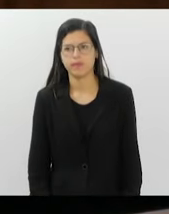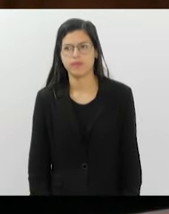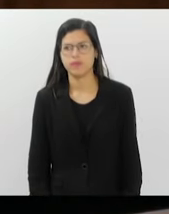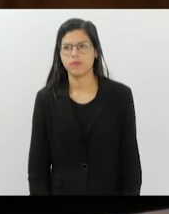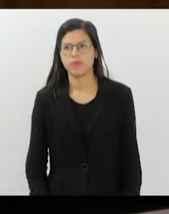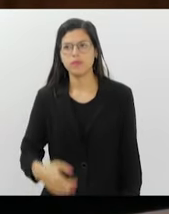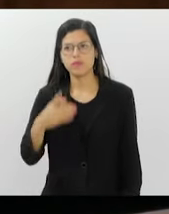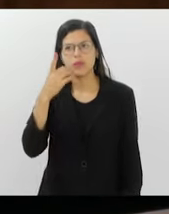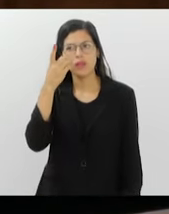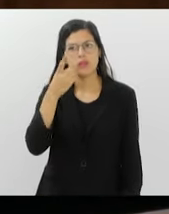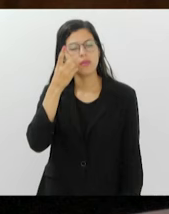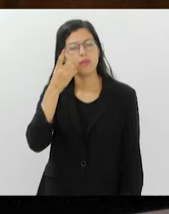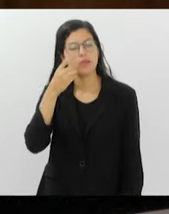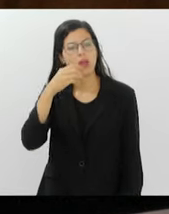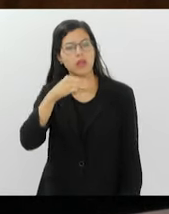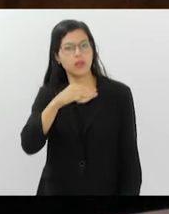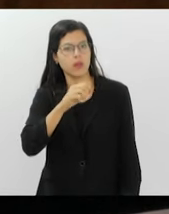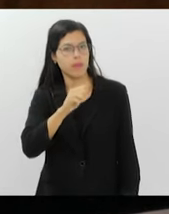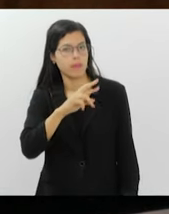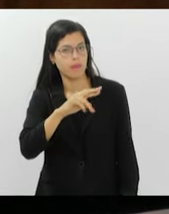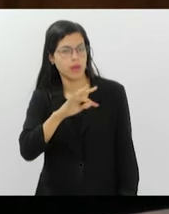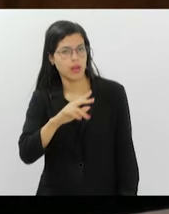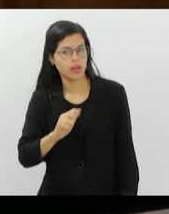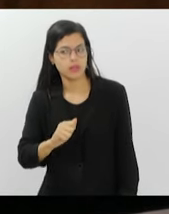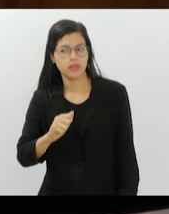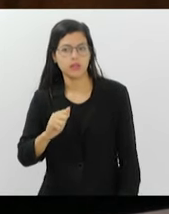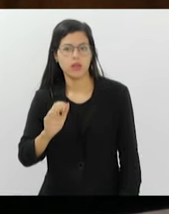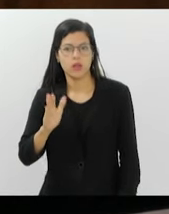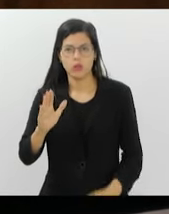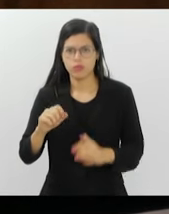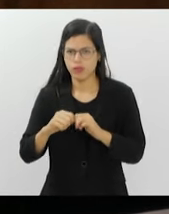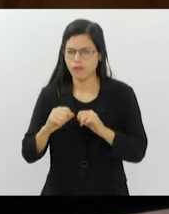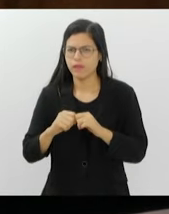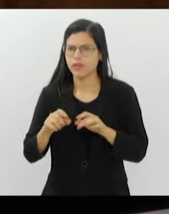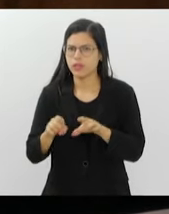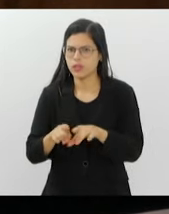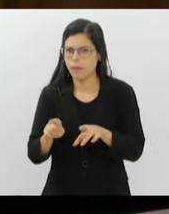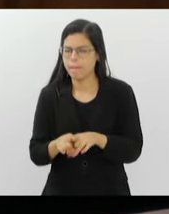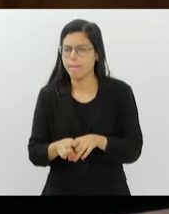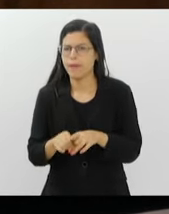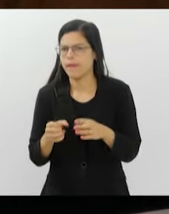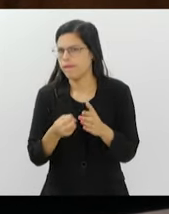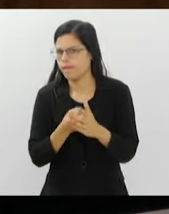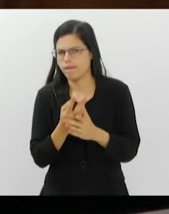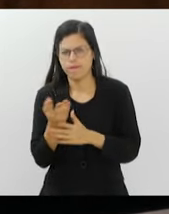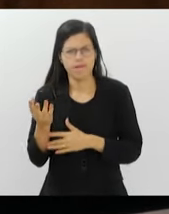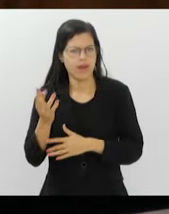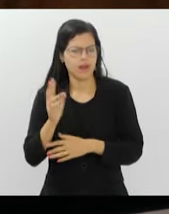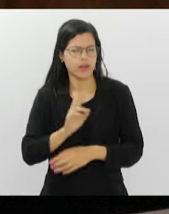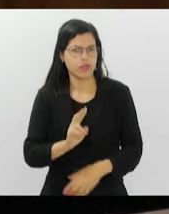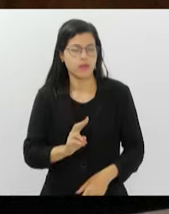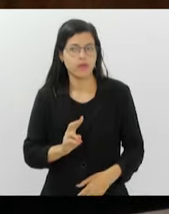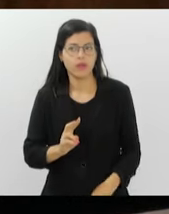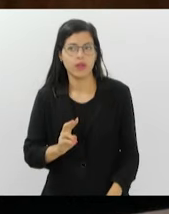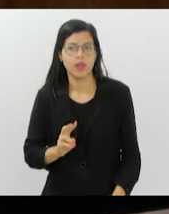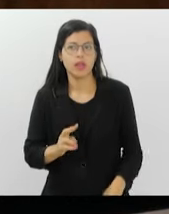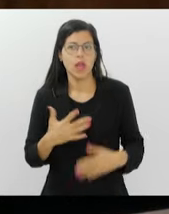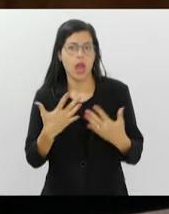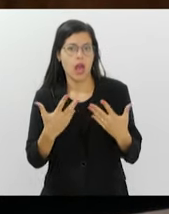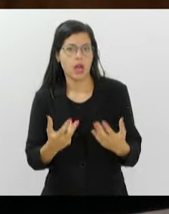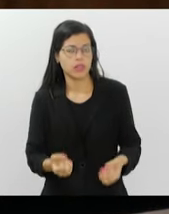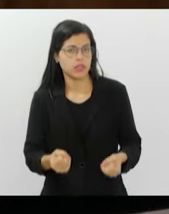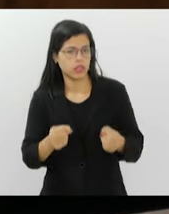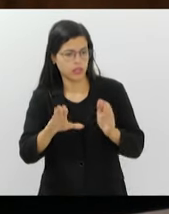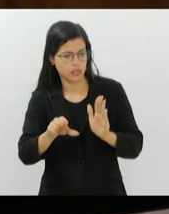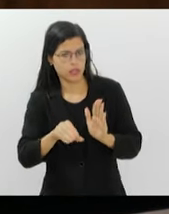deputada mesmo já fiz isso diversas vezes nunca eh reluta em acatar emendas